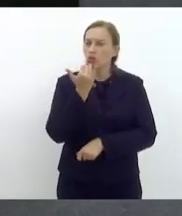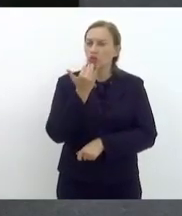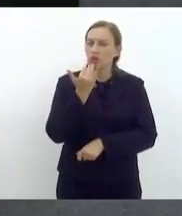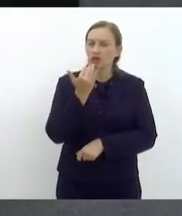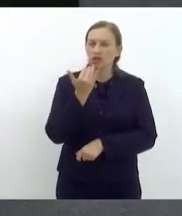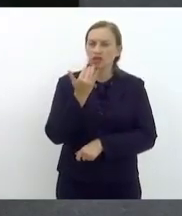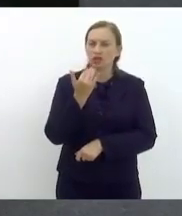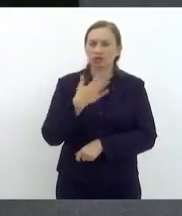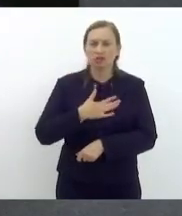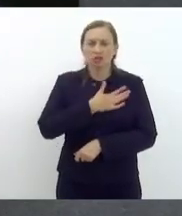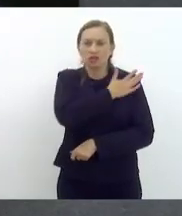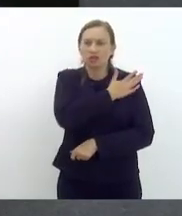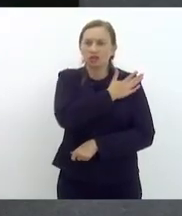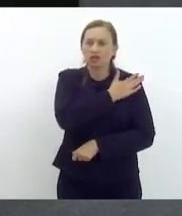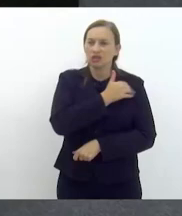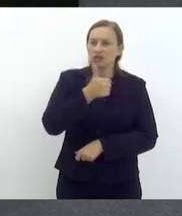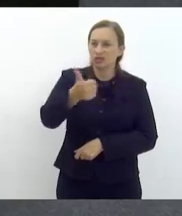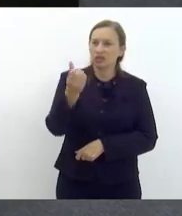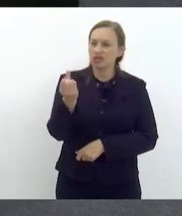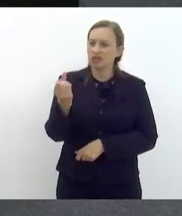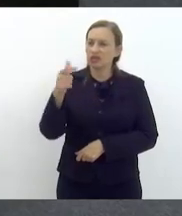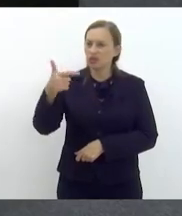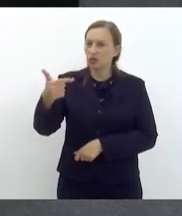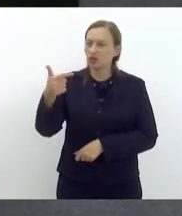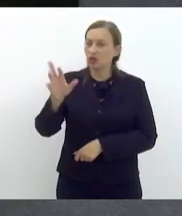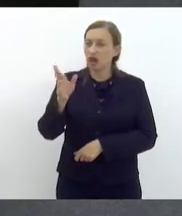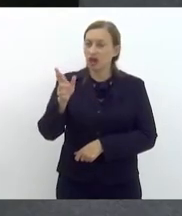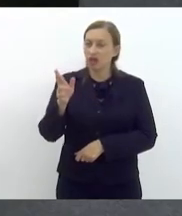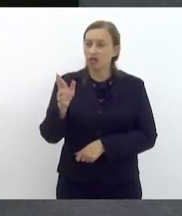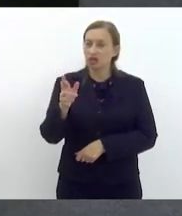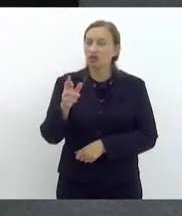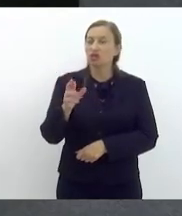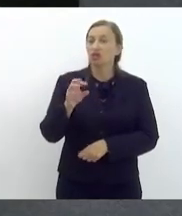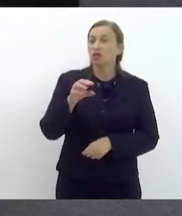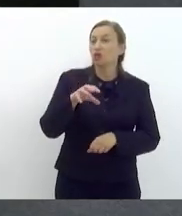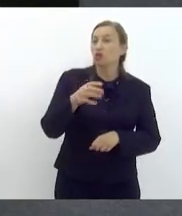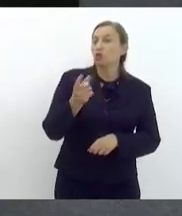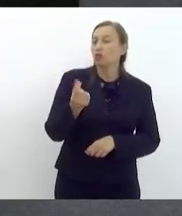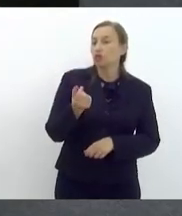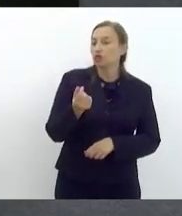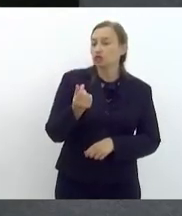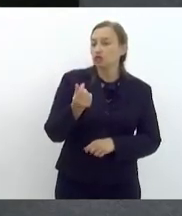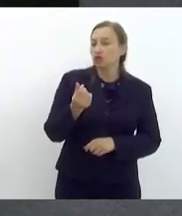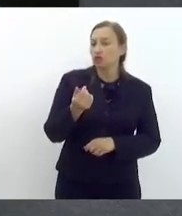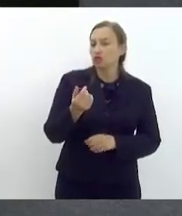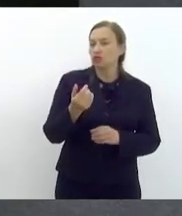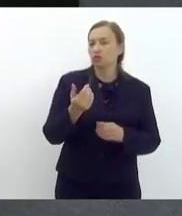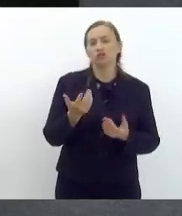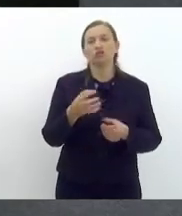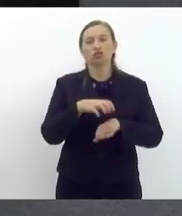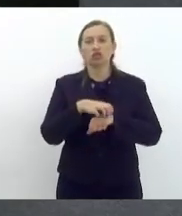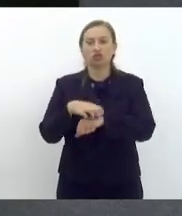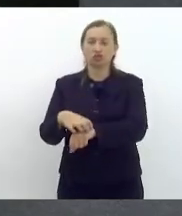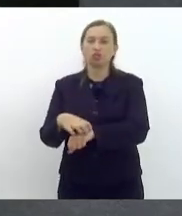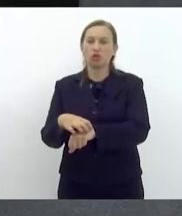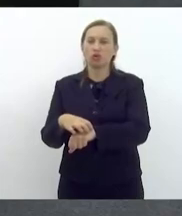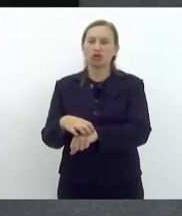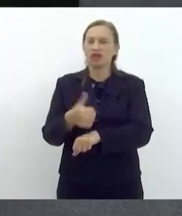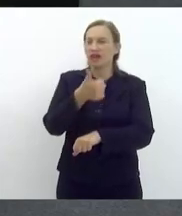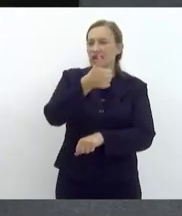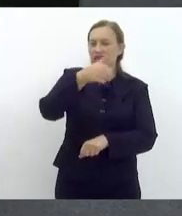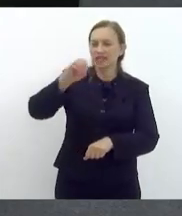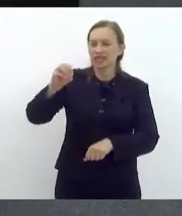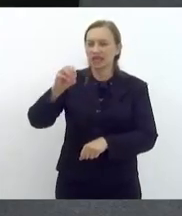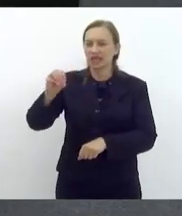162 reais. Isso é absurdo. O vale transporte é de 100 reais por mês. A gente sabe que vários deputados vêm do